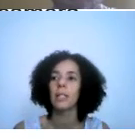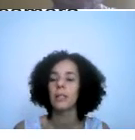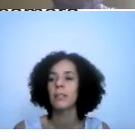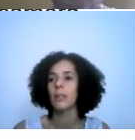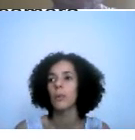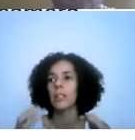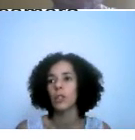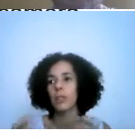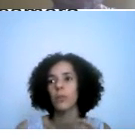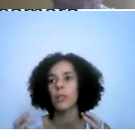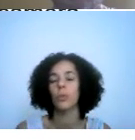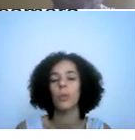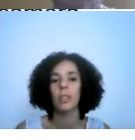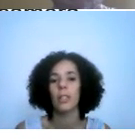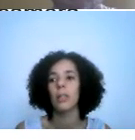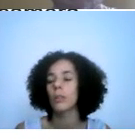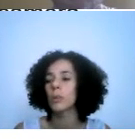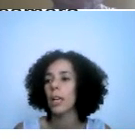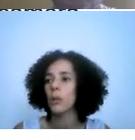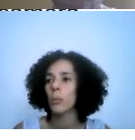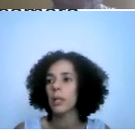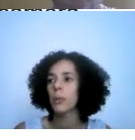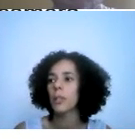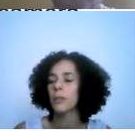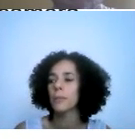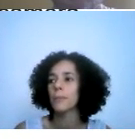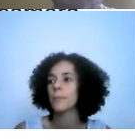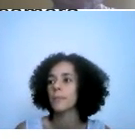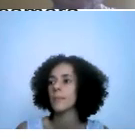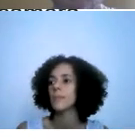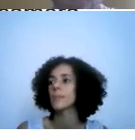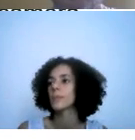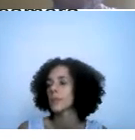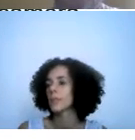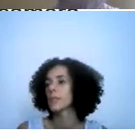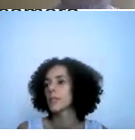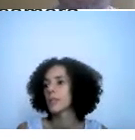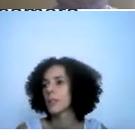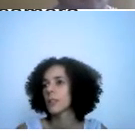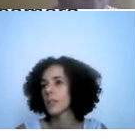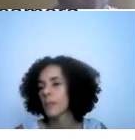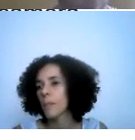ou a erradicação da espécie invasora aqui no território pernambucano.